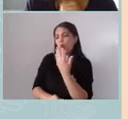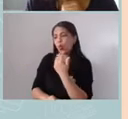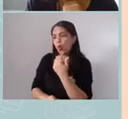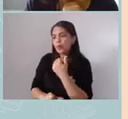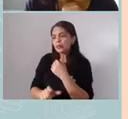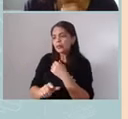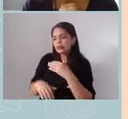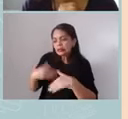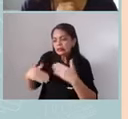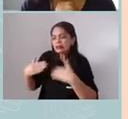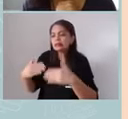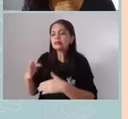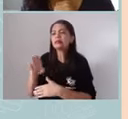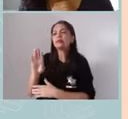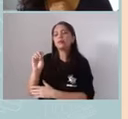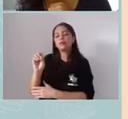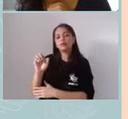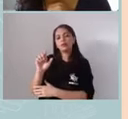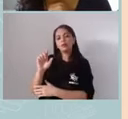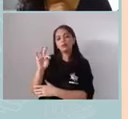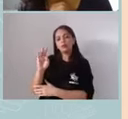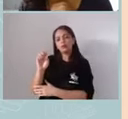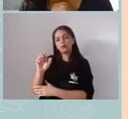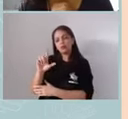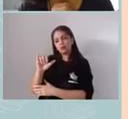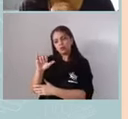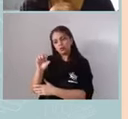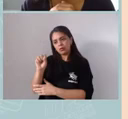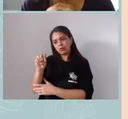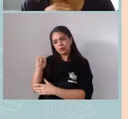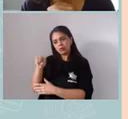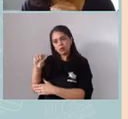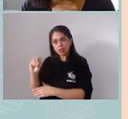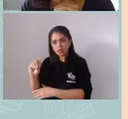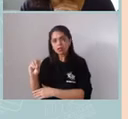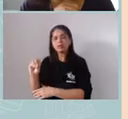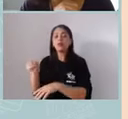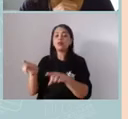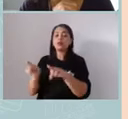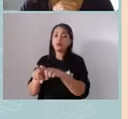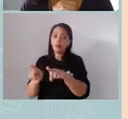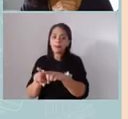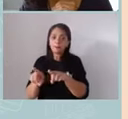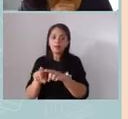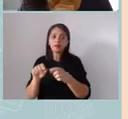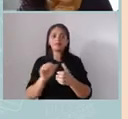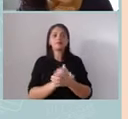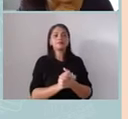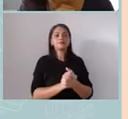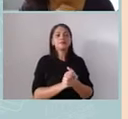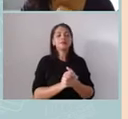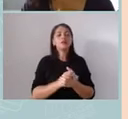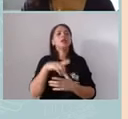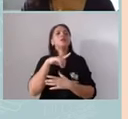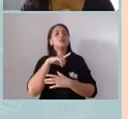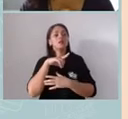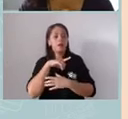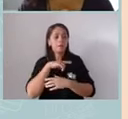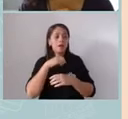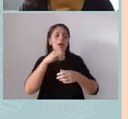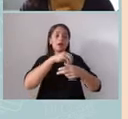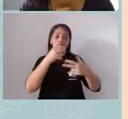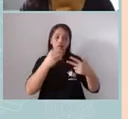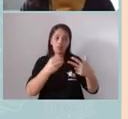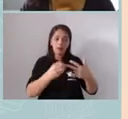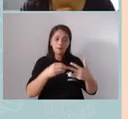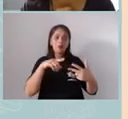as zoonoses, leptospirose e peste bubônica. Se ligue que leptospirose também cai bastante, tá? É muito comum,